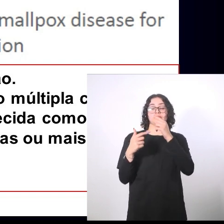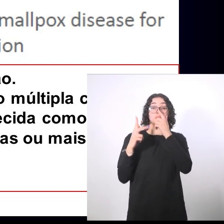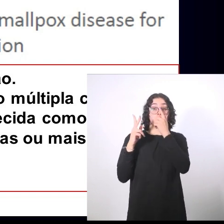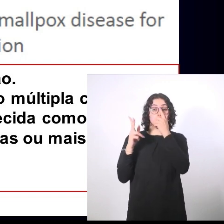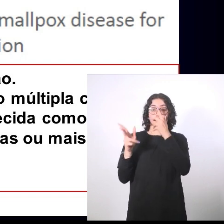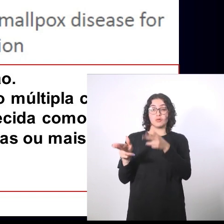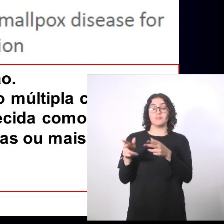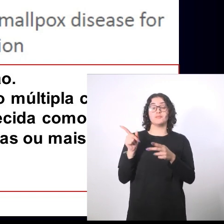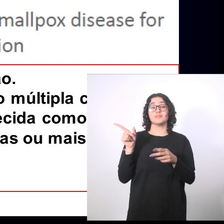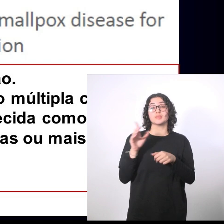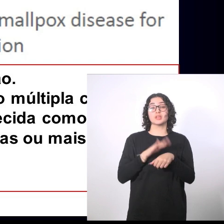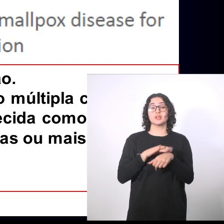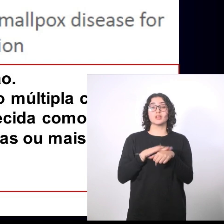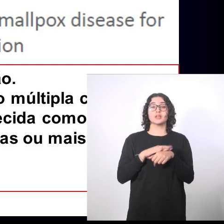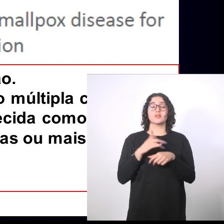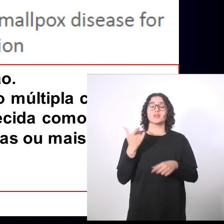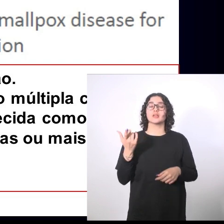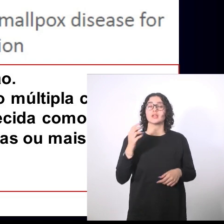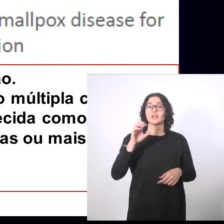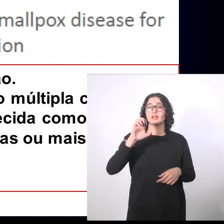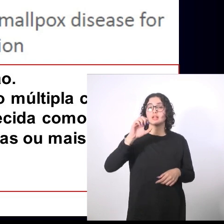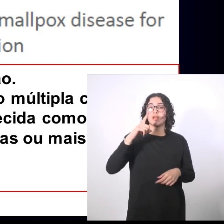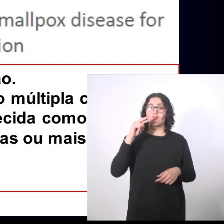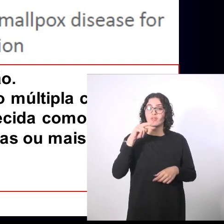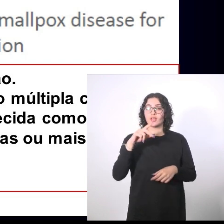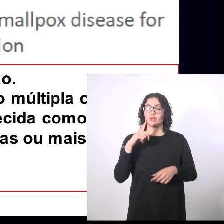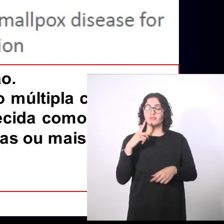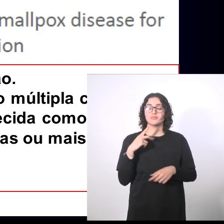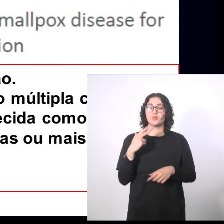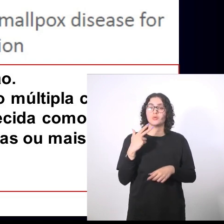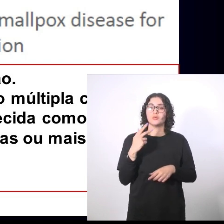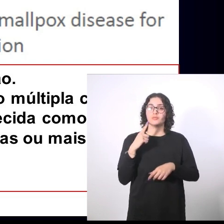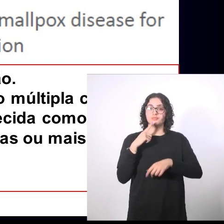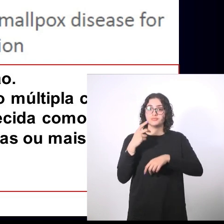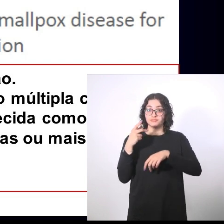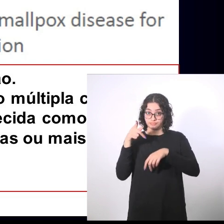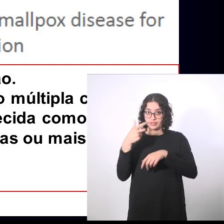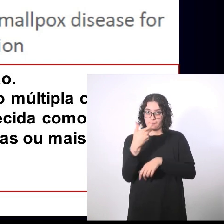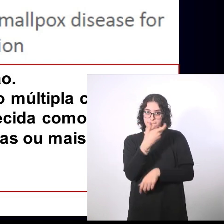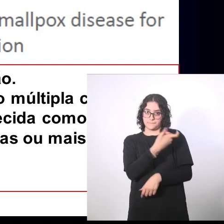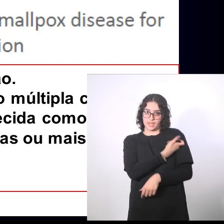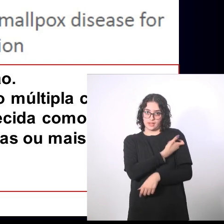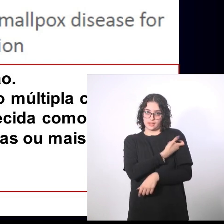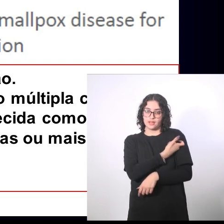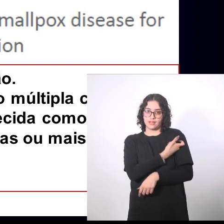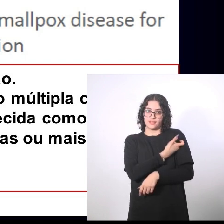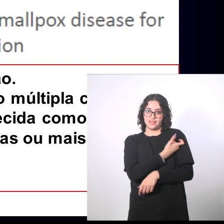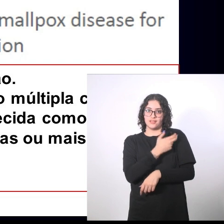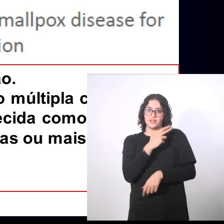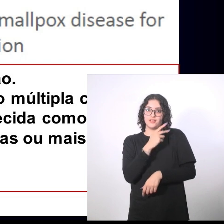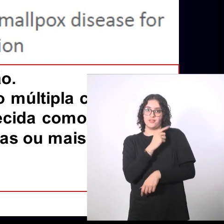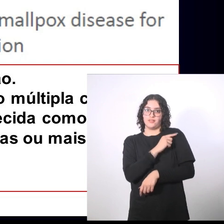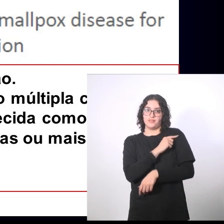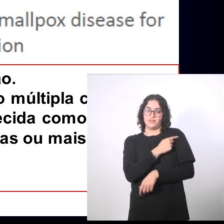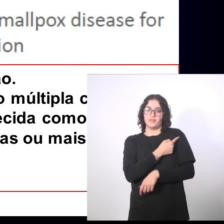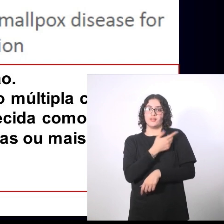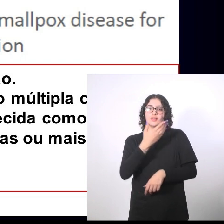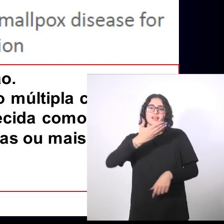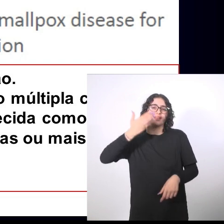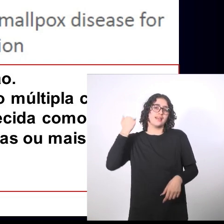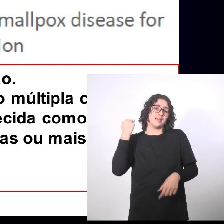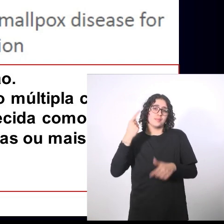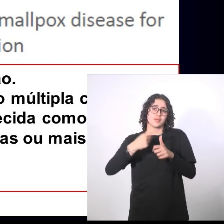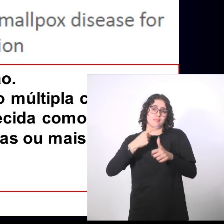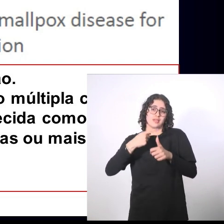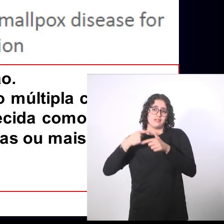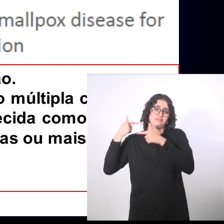por escarificação, então fica uma pega, né, onde é feita a vacina, mais ou menos como a gente tinha com as vacinas de primeira